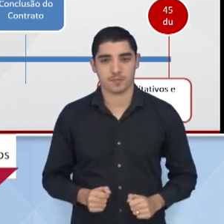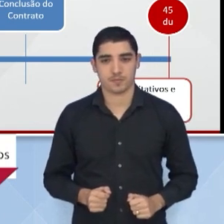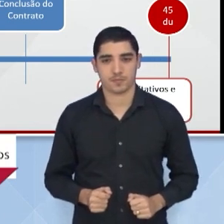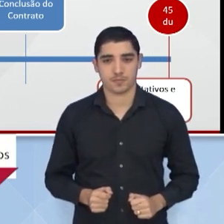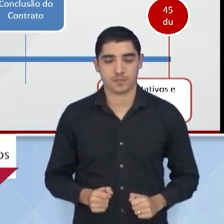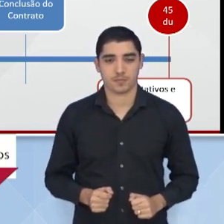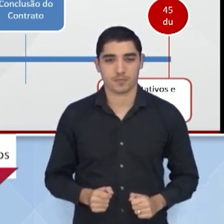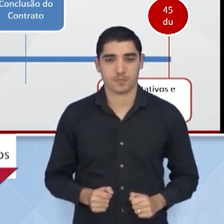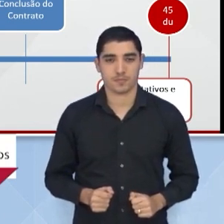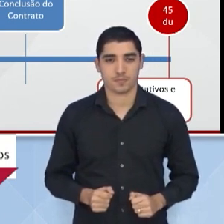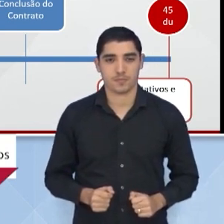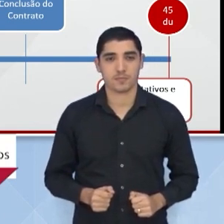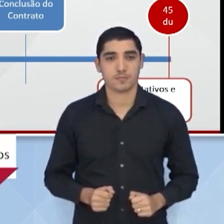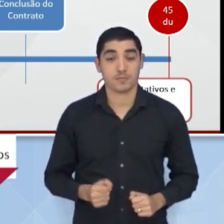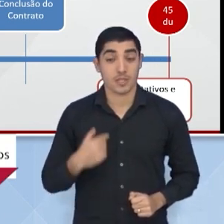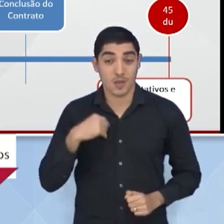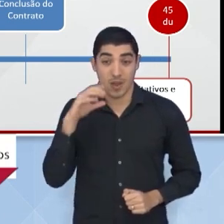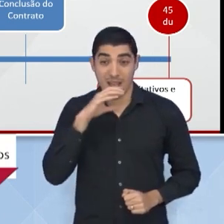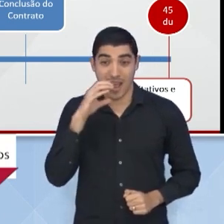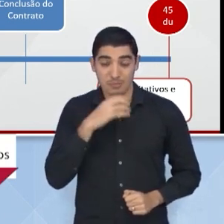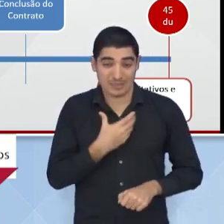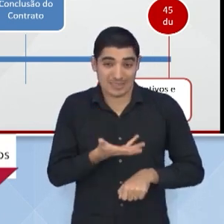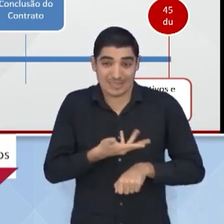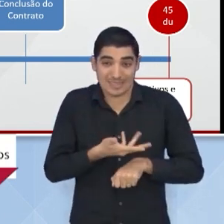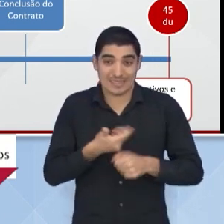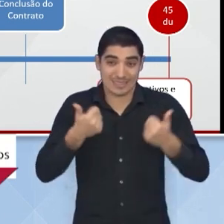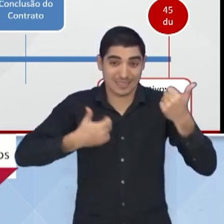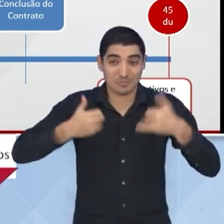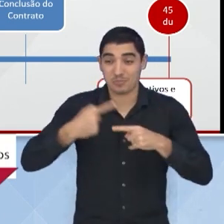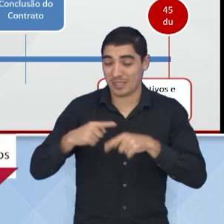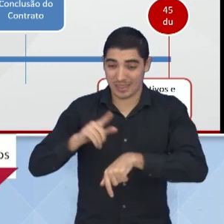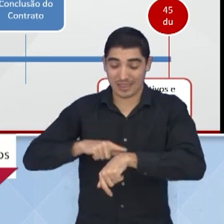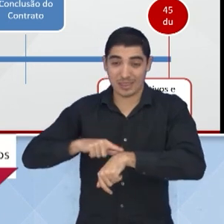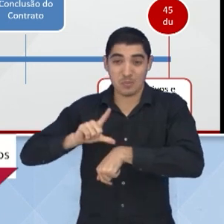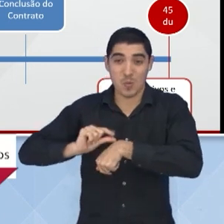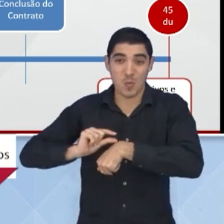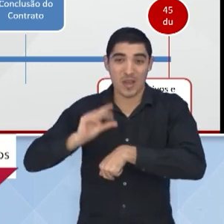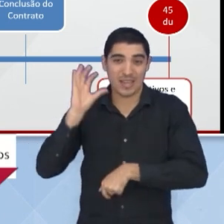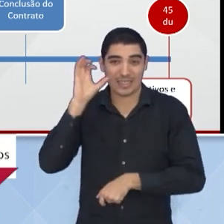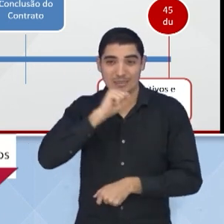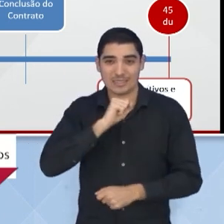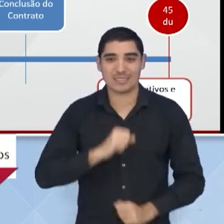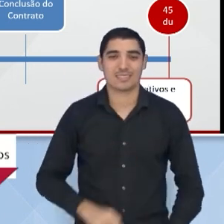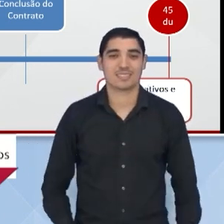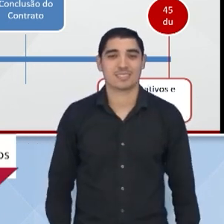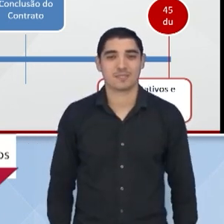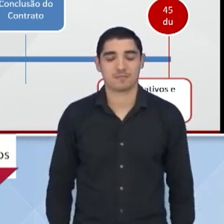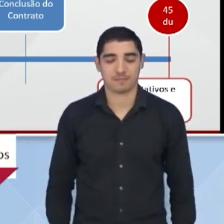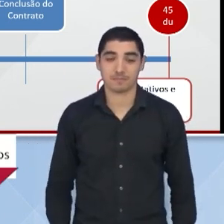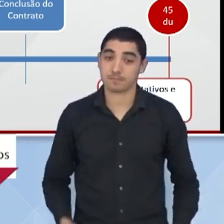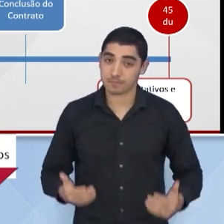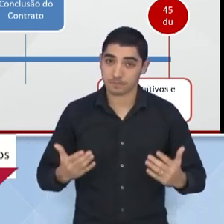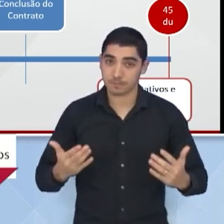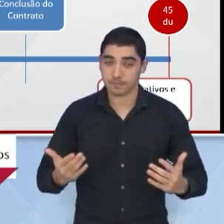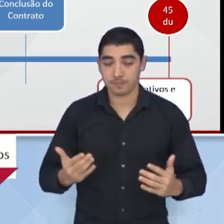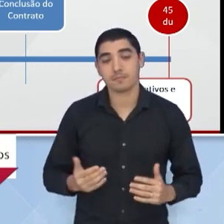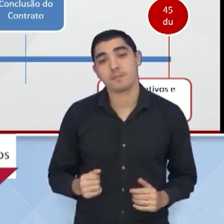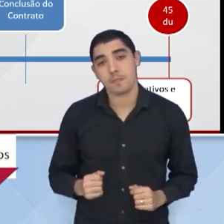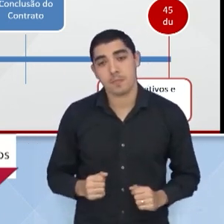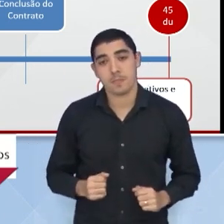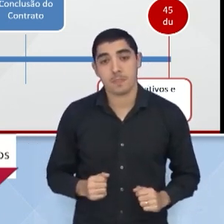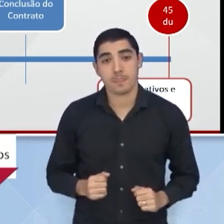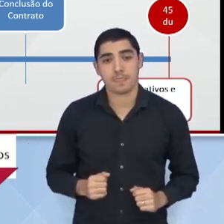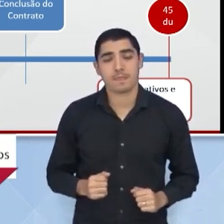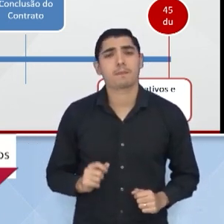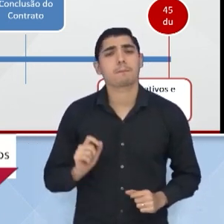aqui vou correr um pouquinho porque me disseram que eu tenho pouco tempo agora agora bem eh o